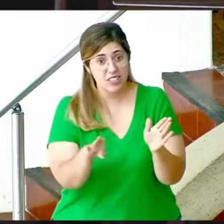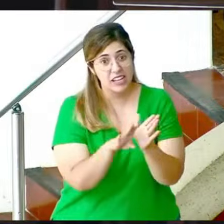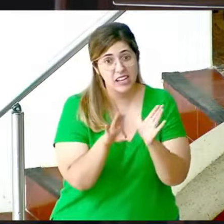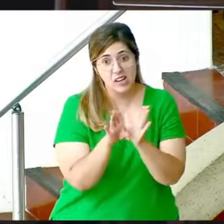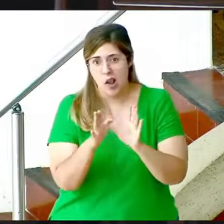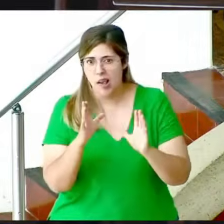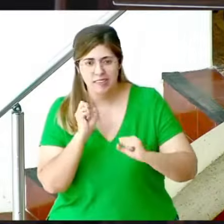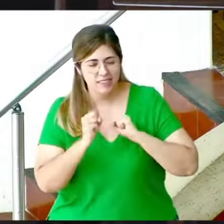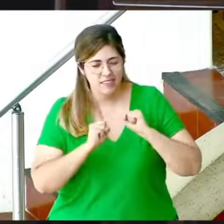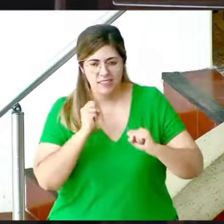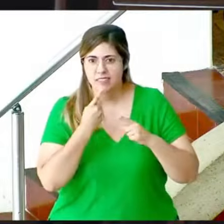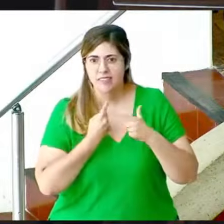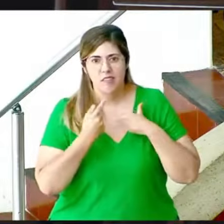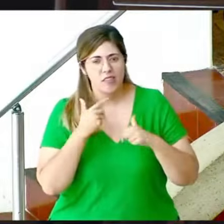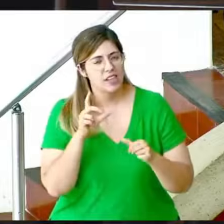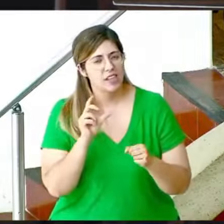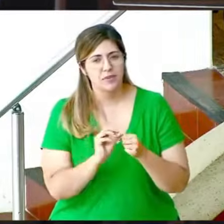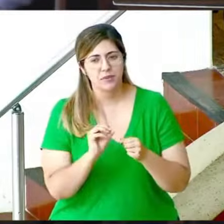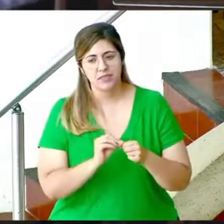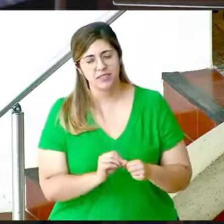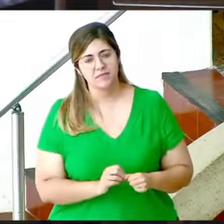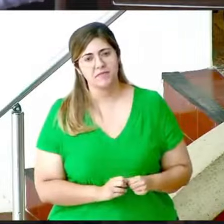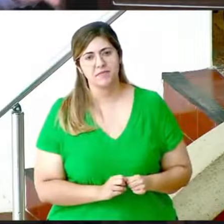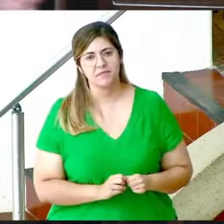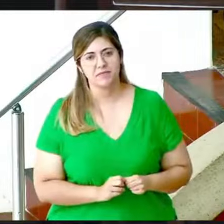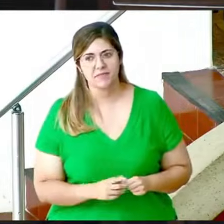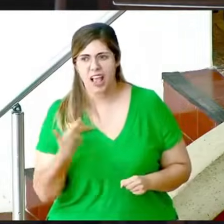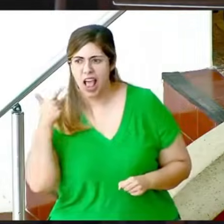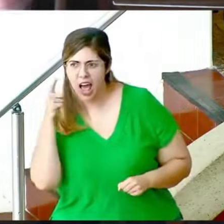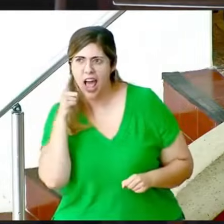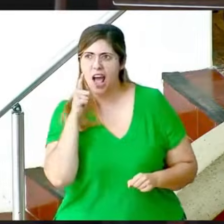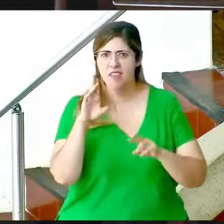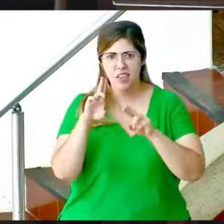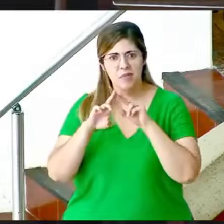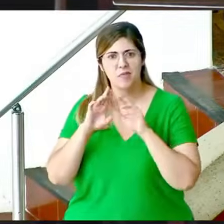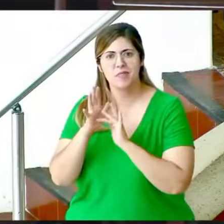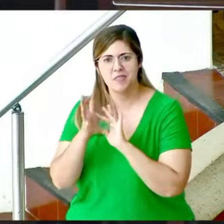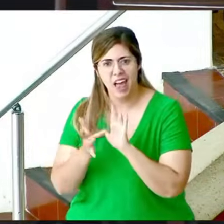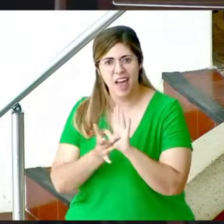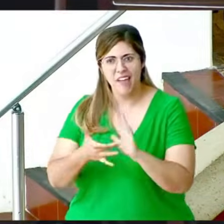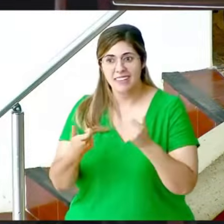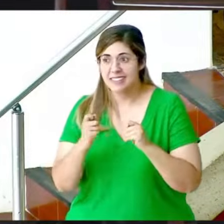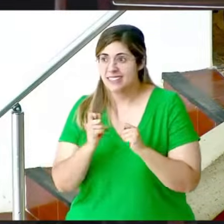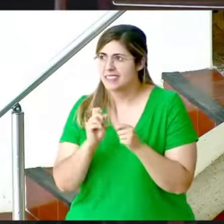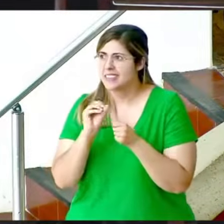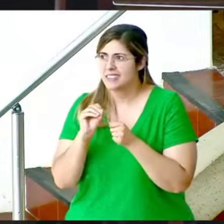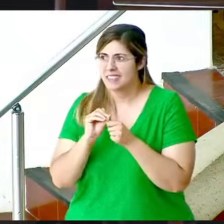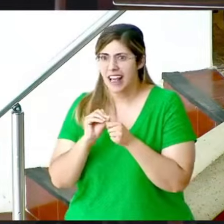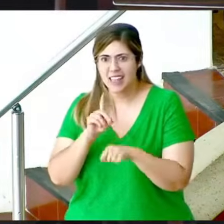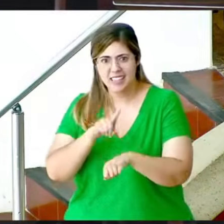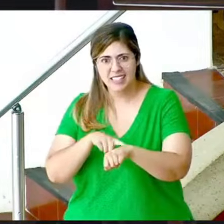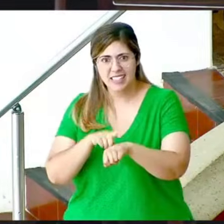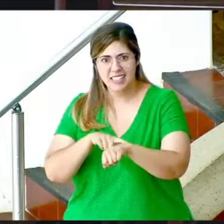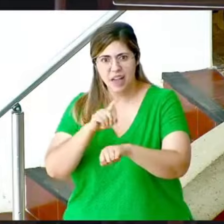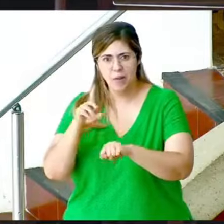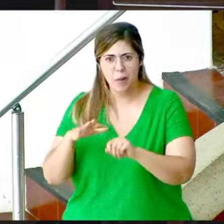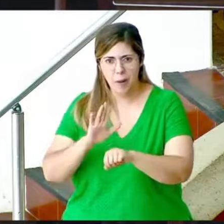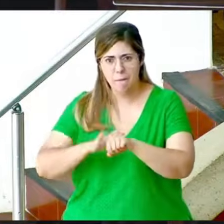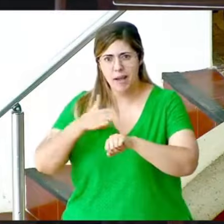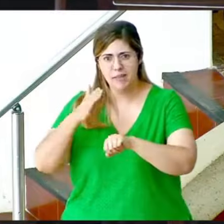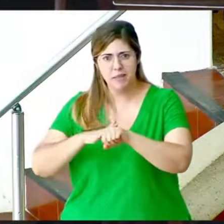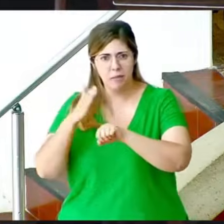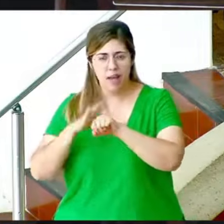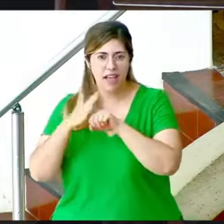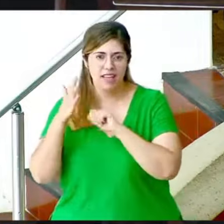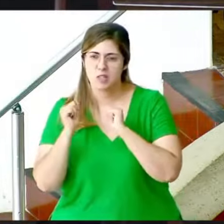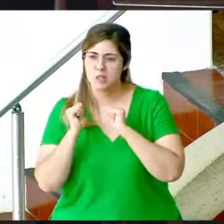muito interessante, aqueles que dizem, meu Deus, eu fui alcançado, eu preciso aproveitar, eu tenho que aproveitar esse tempo. E é uma característica muito interessante